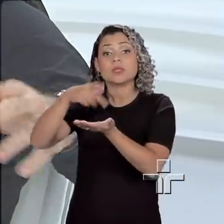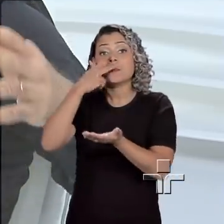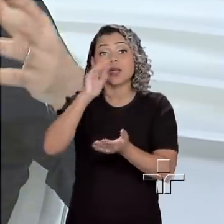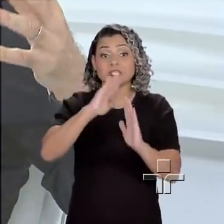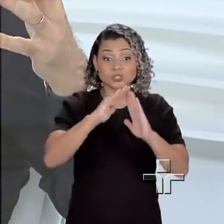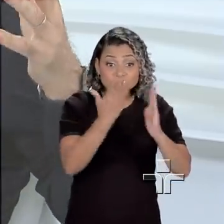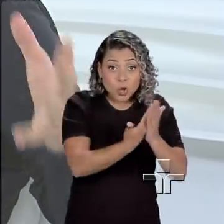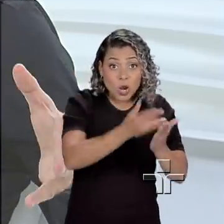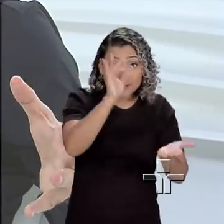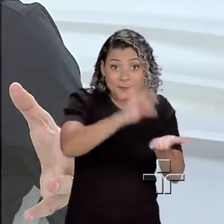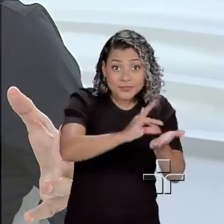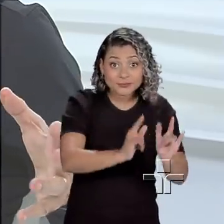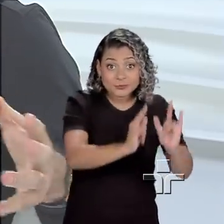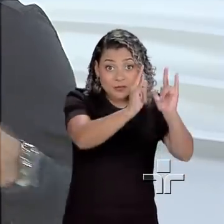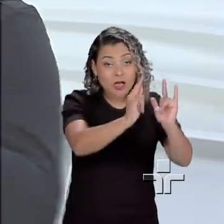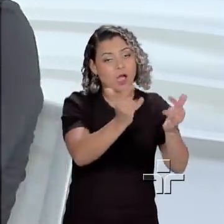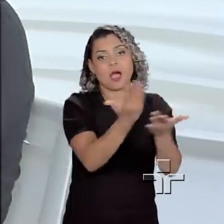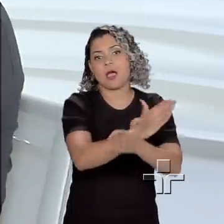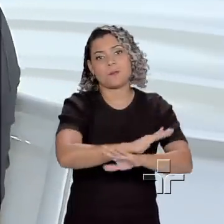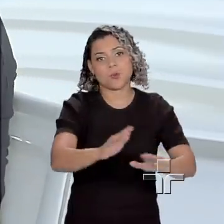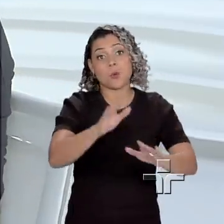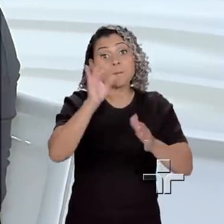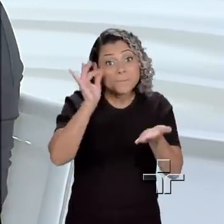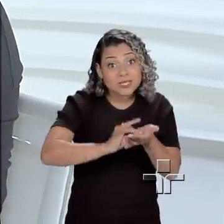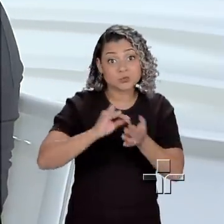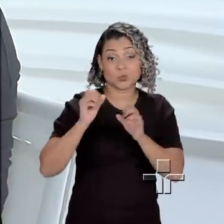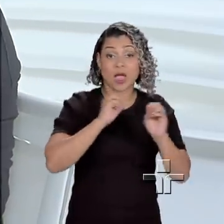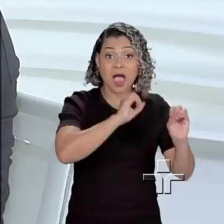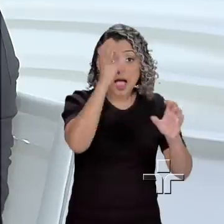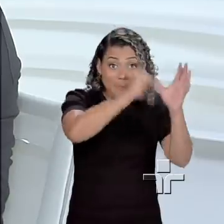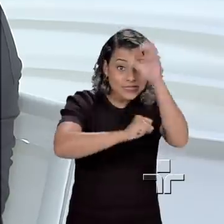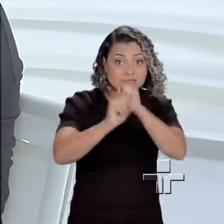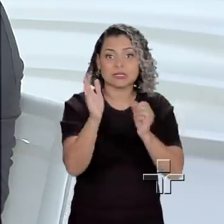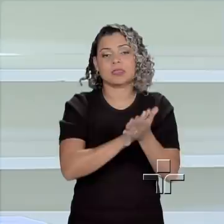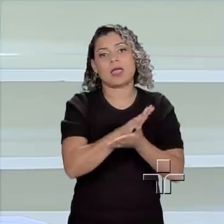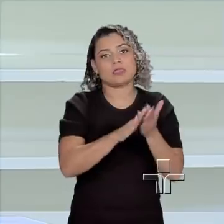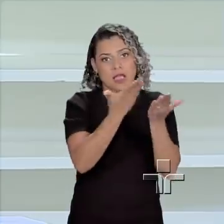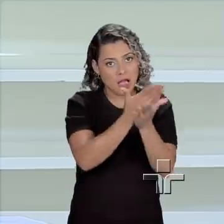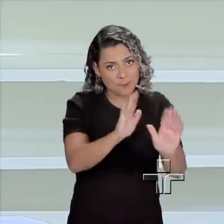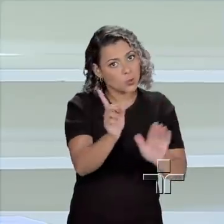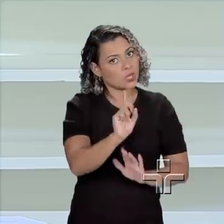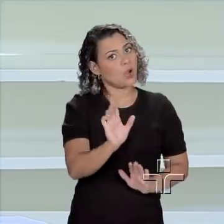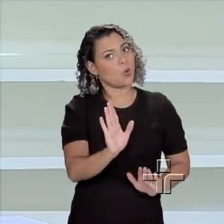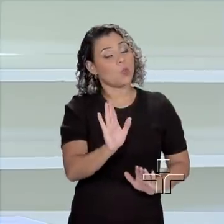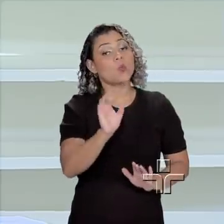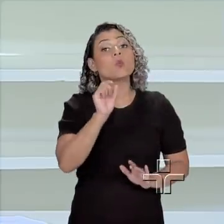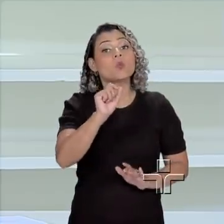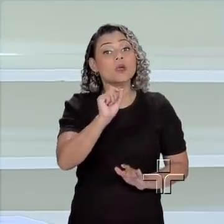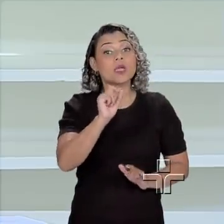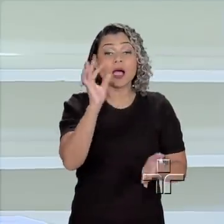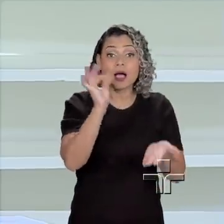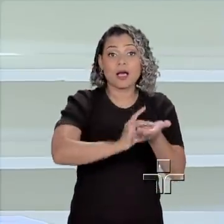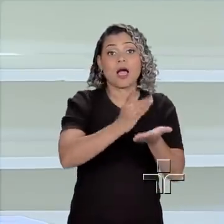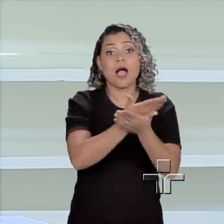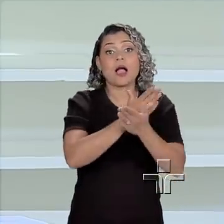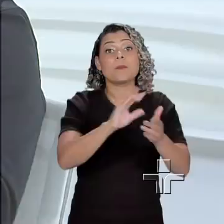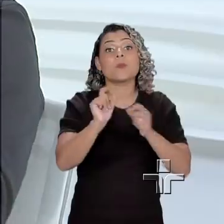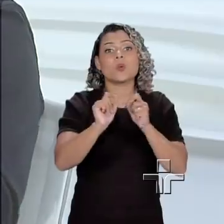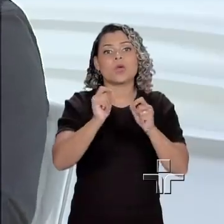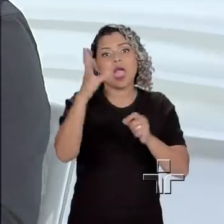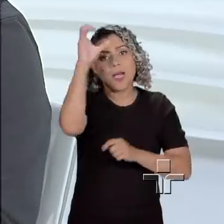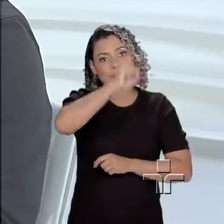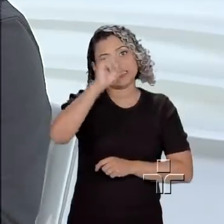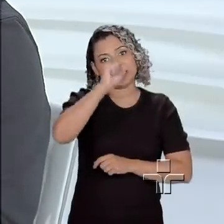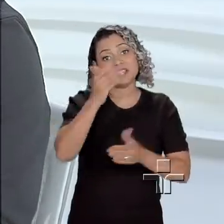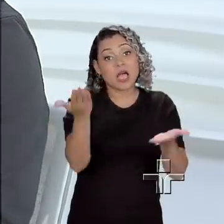terminada como um ambiente de aprendizado, mas não como um ambiente de socialização. O principal papel da escola, na minha opinião, desde